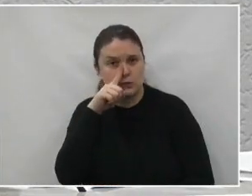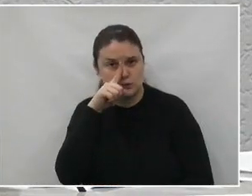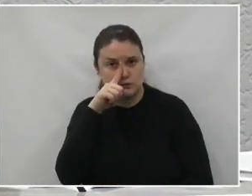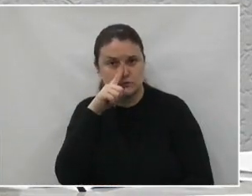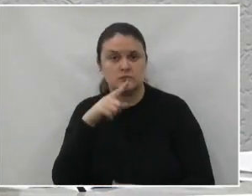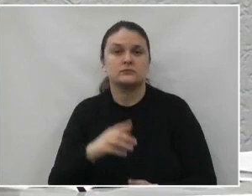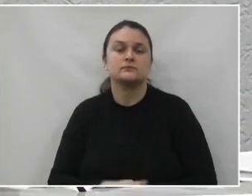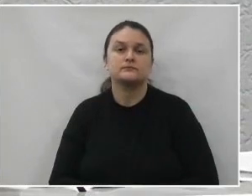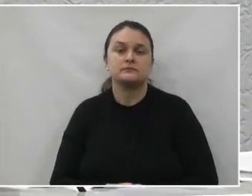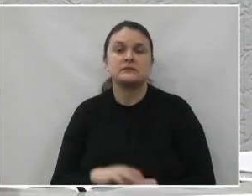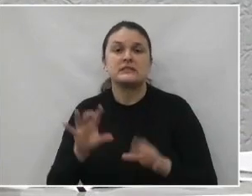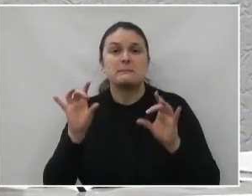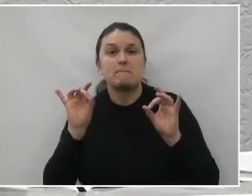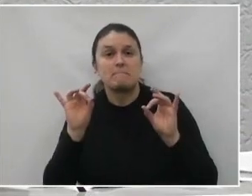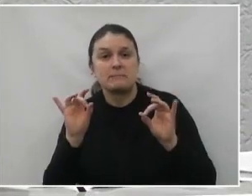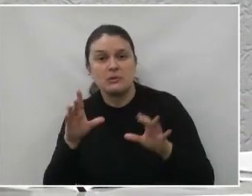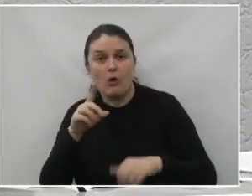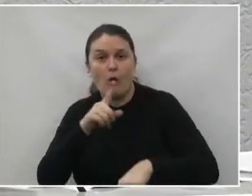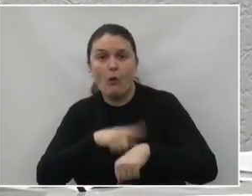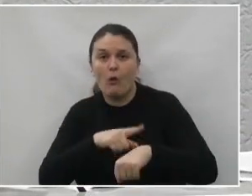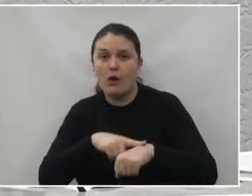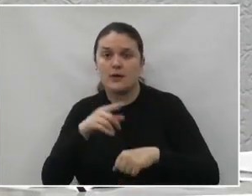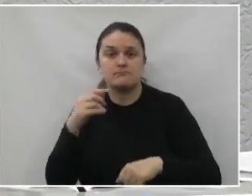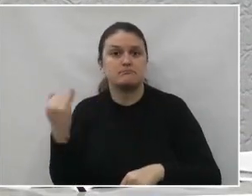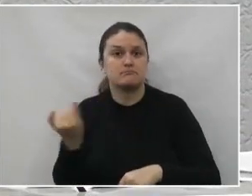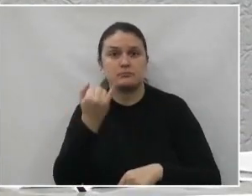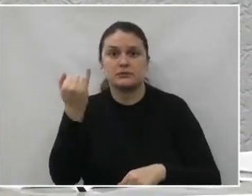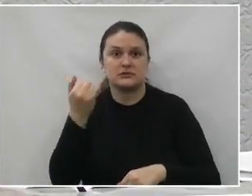intenso, especialmente em horários de pico.